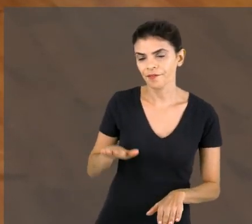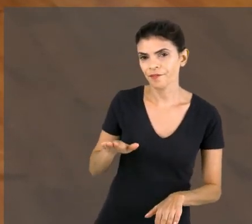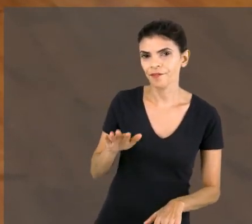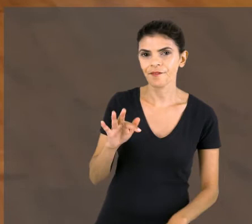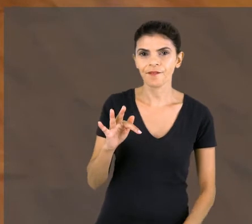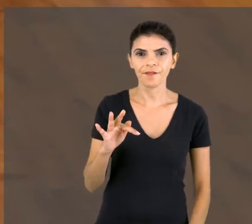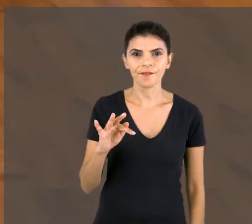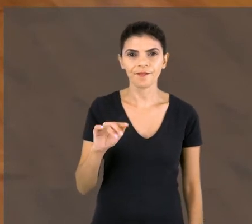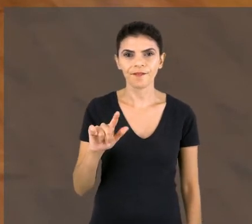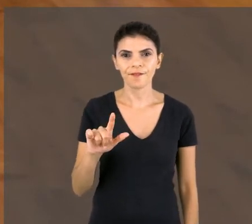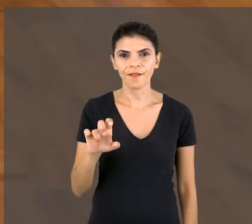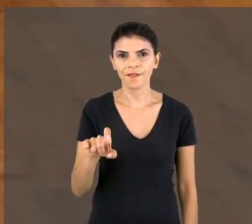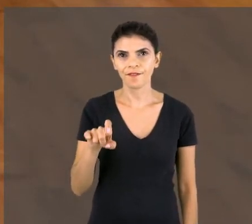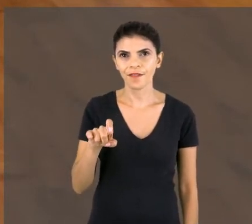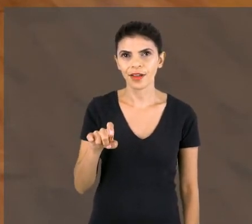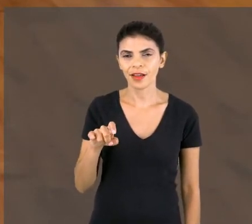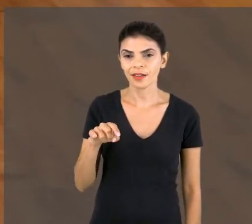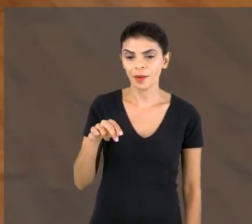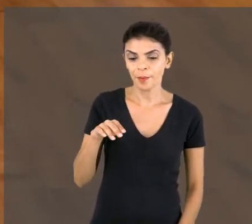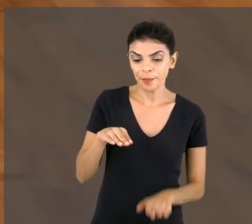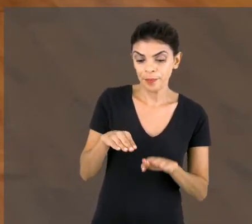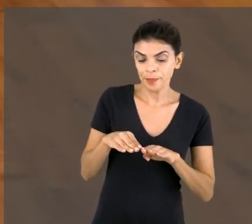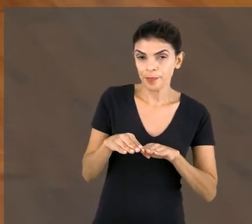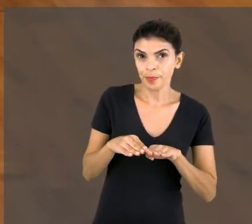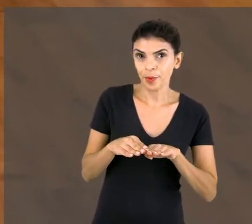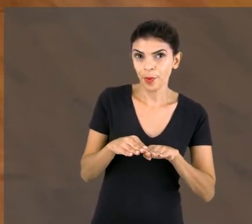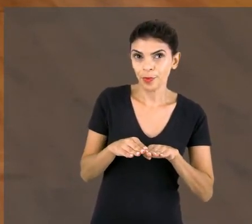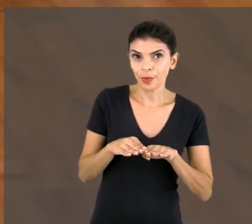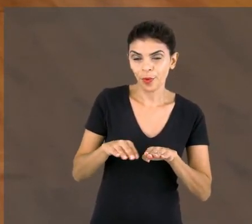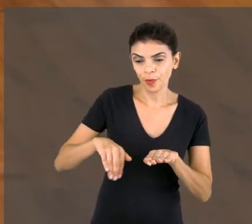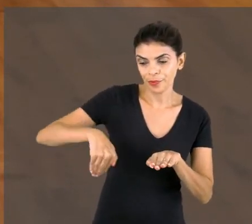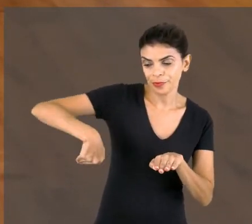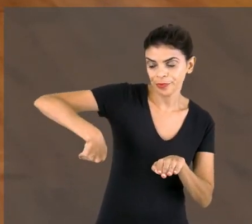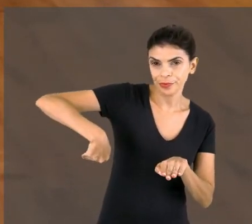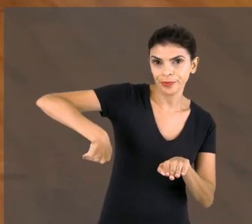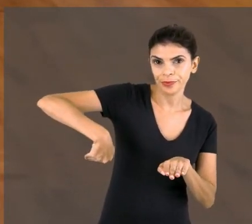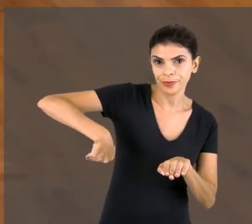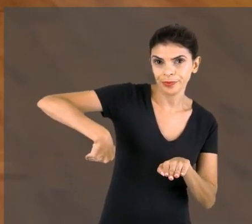flex, na ponta ou aqui.